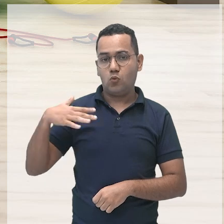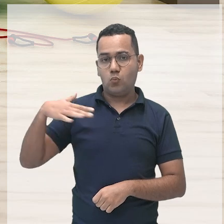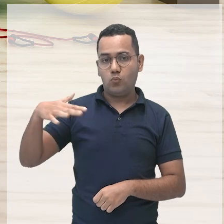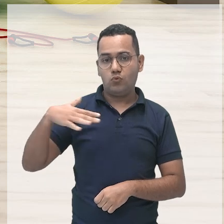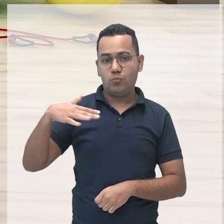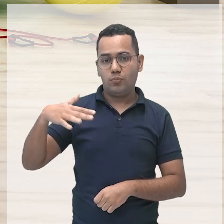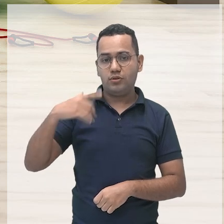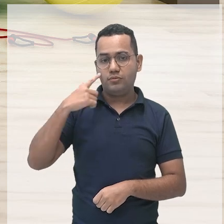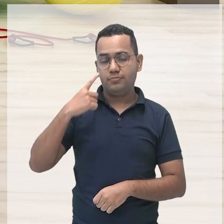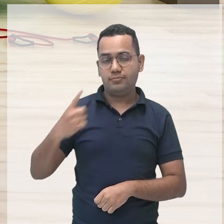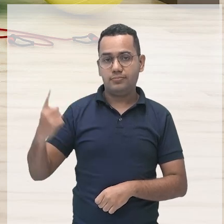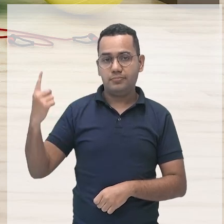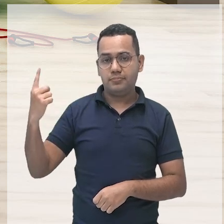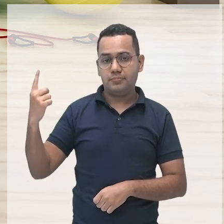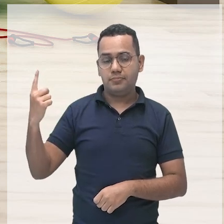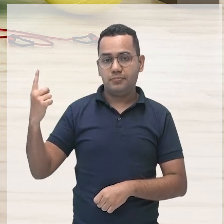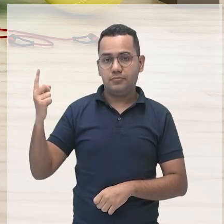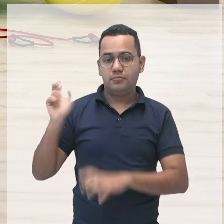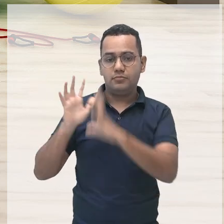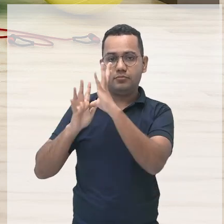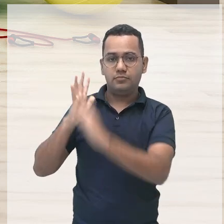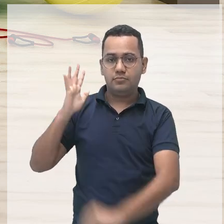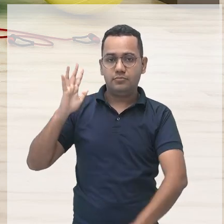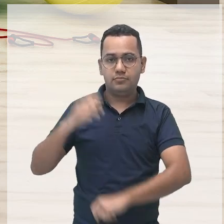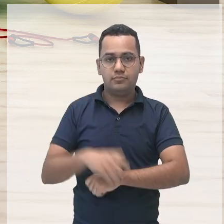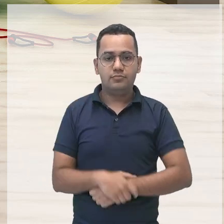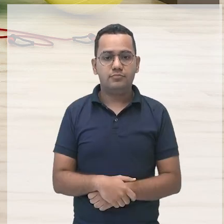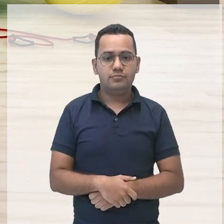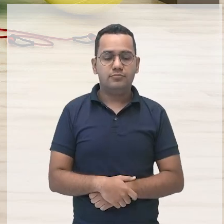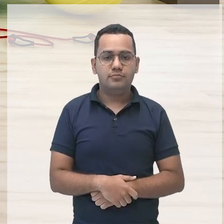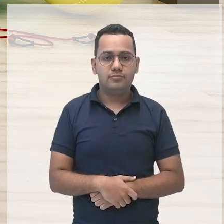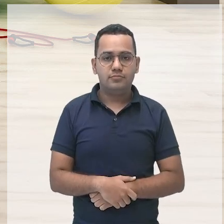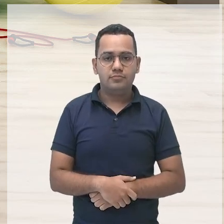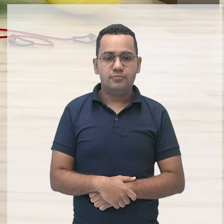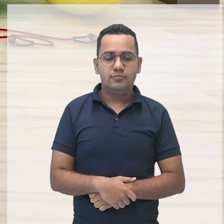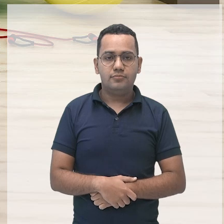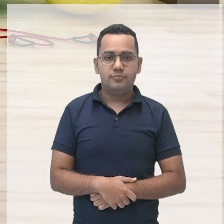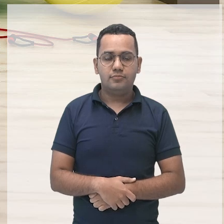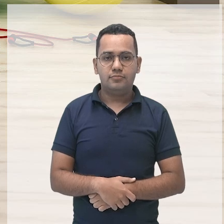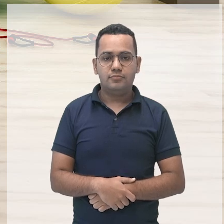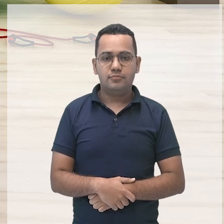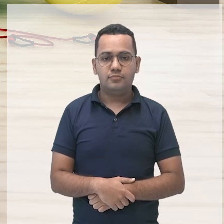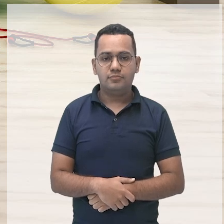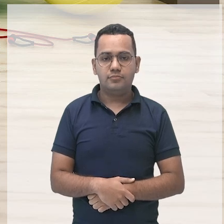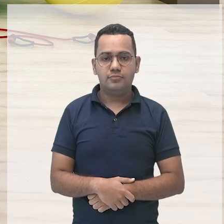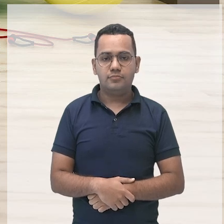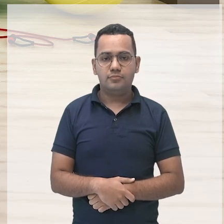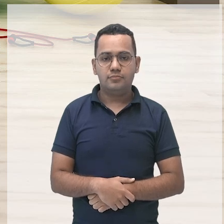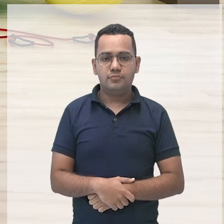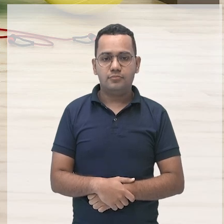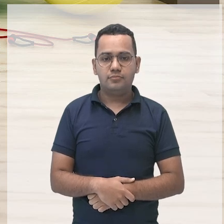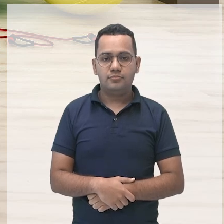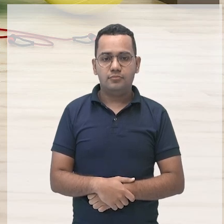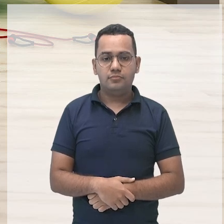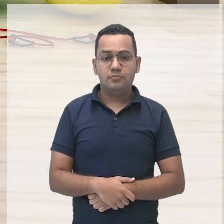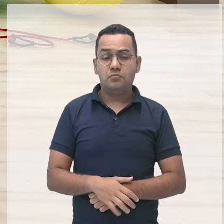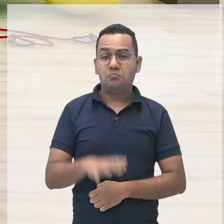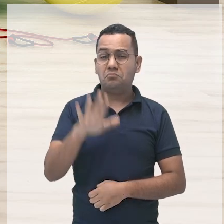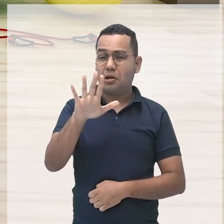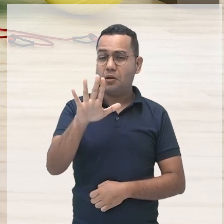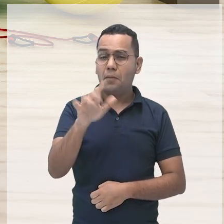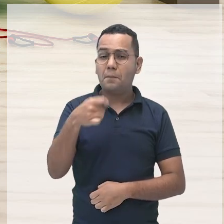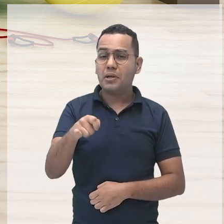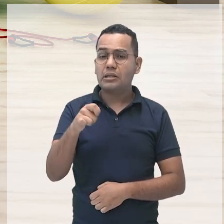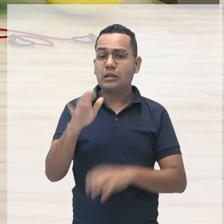meu bracinho aqui na frente e volta lá em cima e volta, tomando cuidado para não,